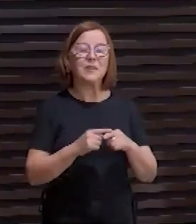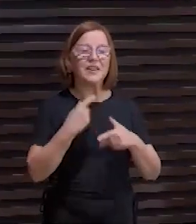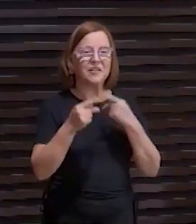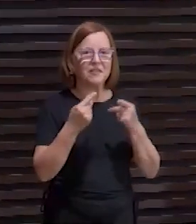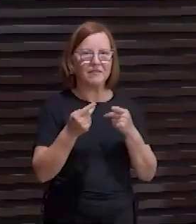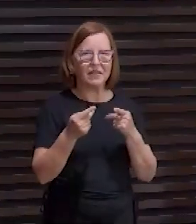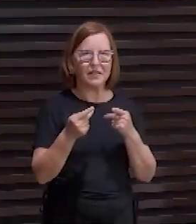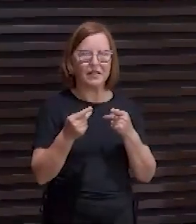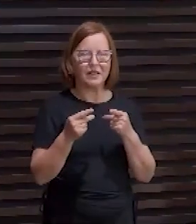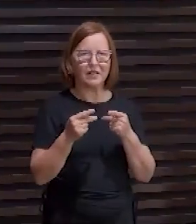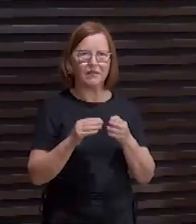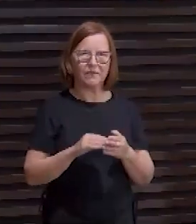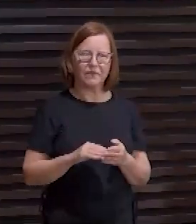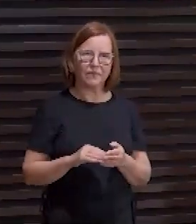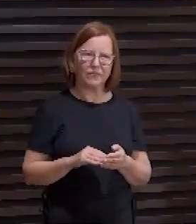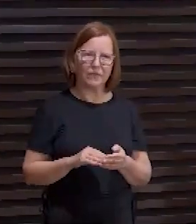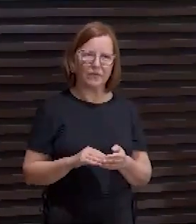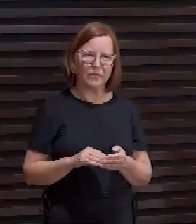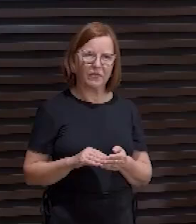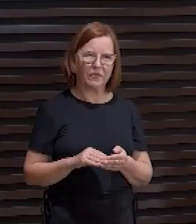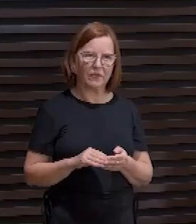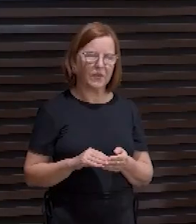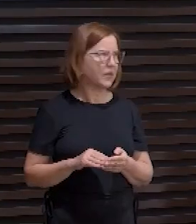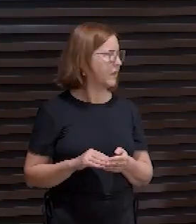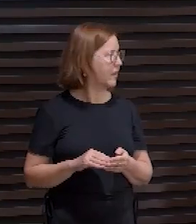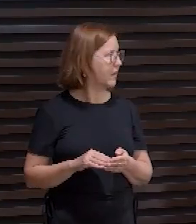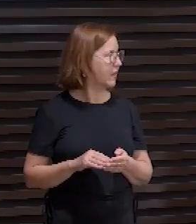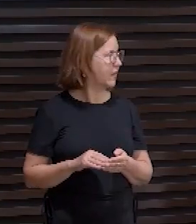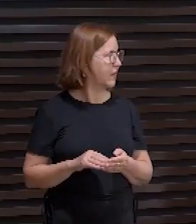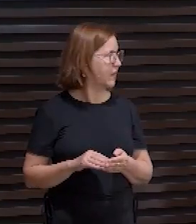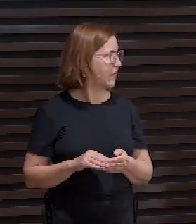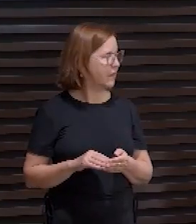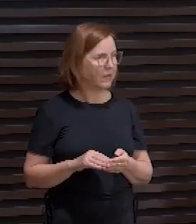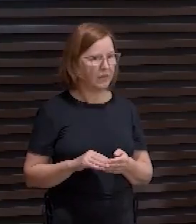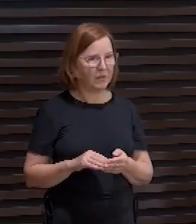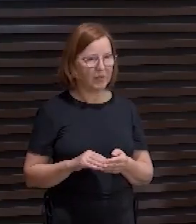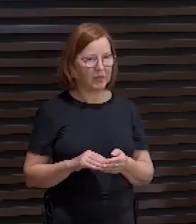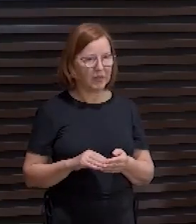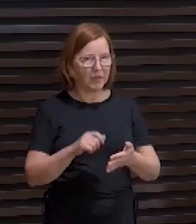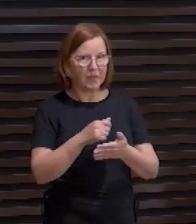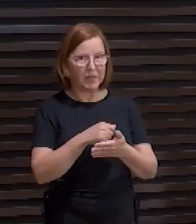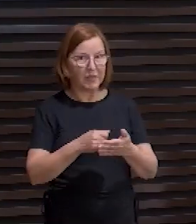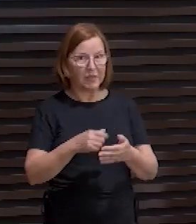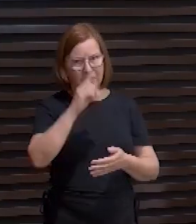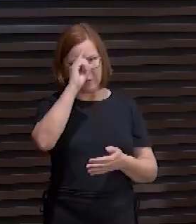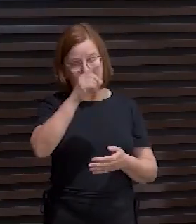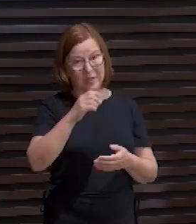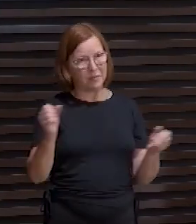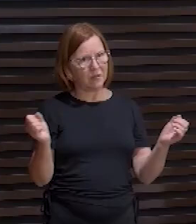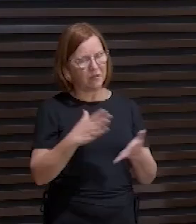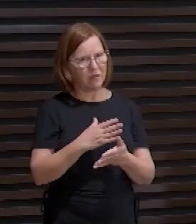Se no mandamento antigo, qual desde o princípio tivesse. E esse mandamento antigo é a palavra. Todavia vos escrevo um mandamento novo. Poxa,